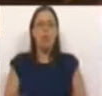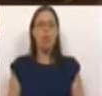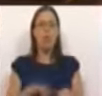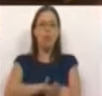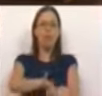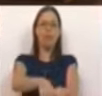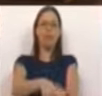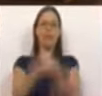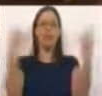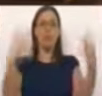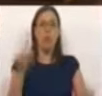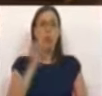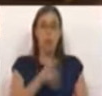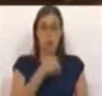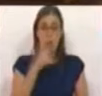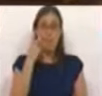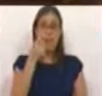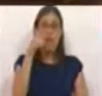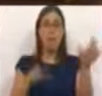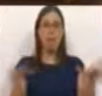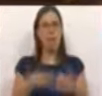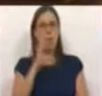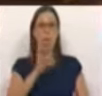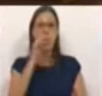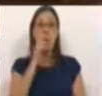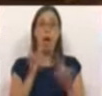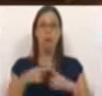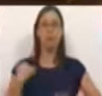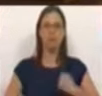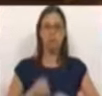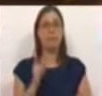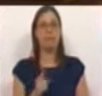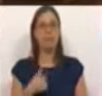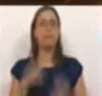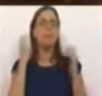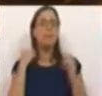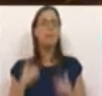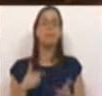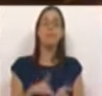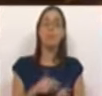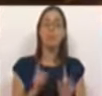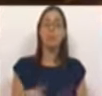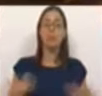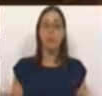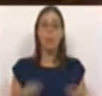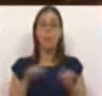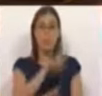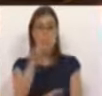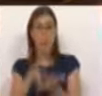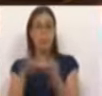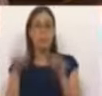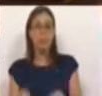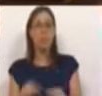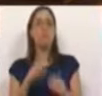de deterioração da qualidade de vida das populações. É isso que reivindicamos. E o que esperamos é que o que for aqui